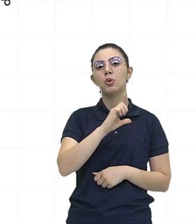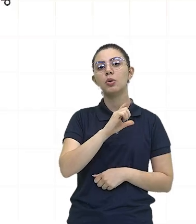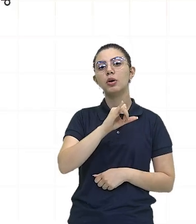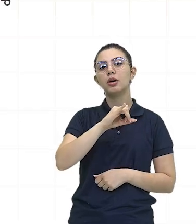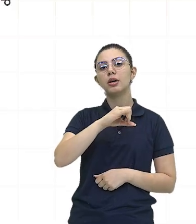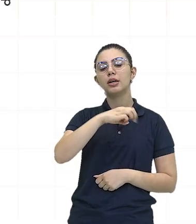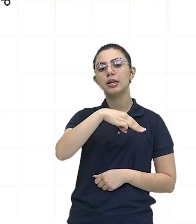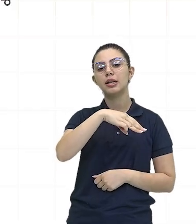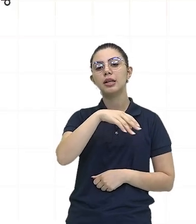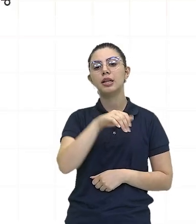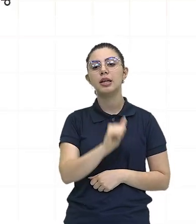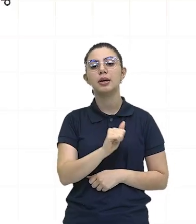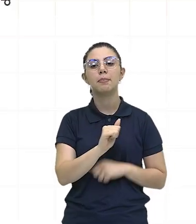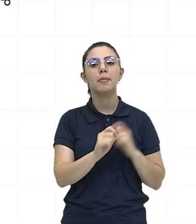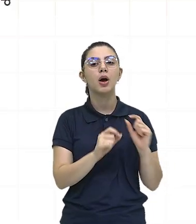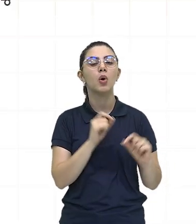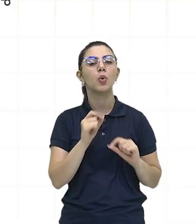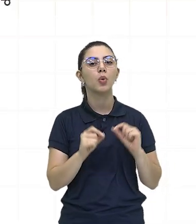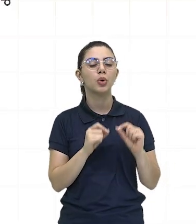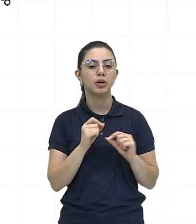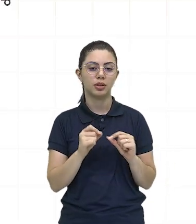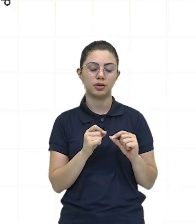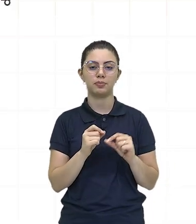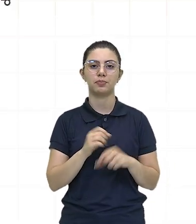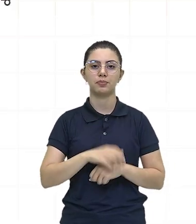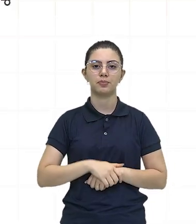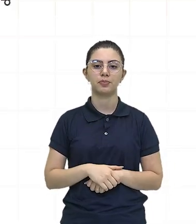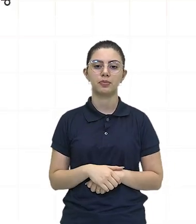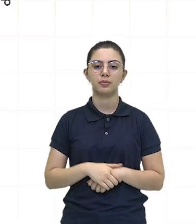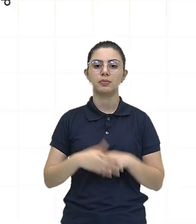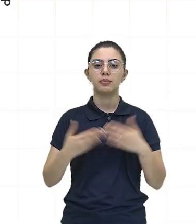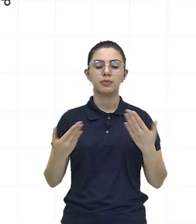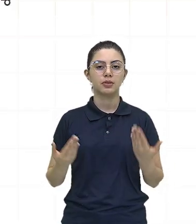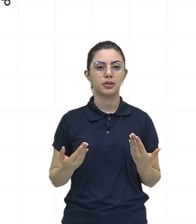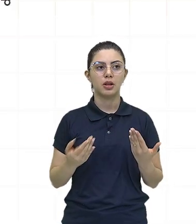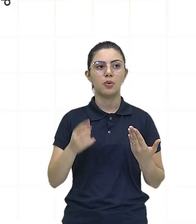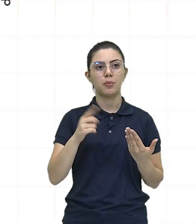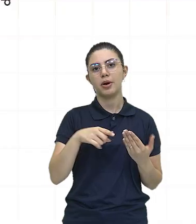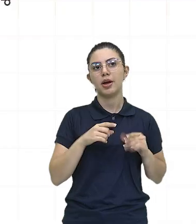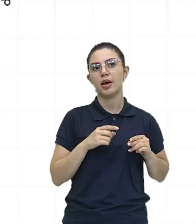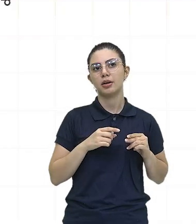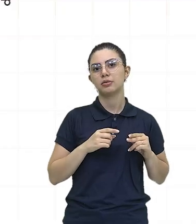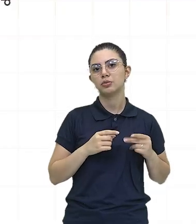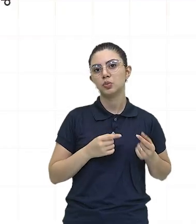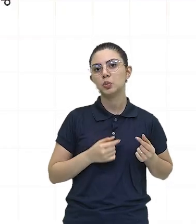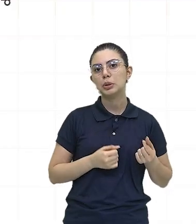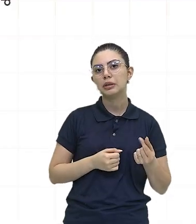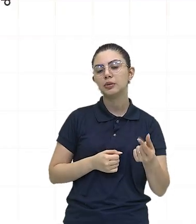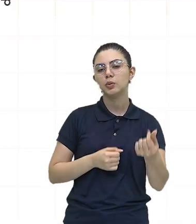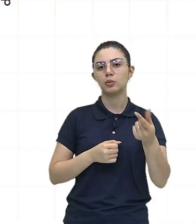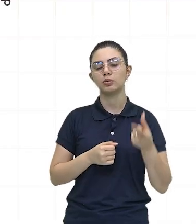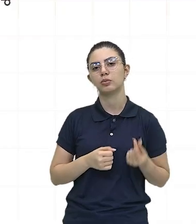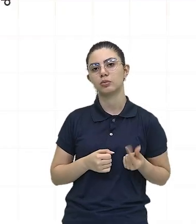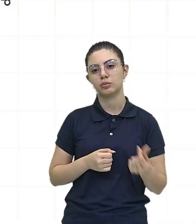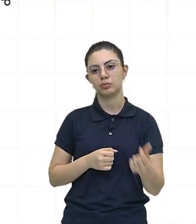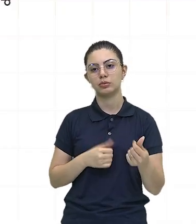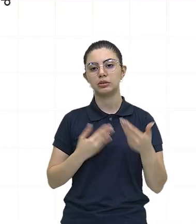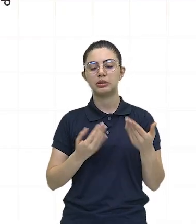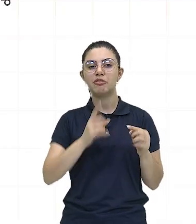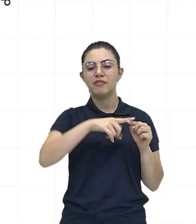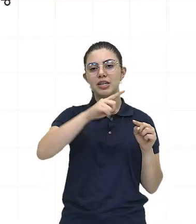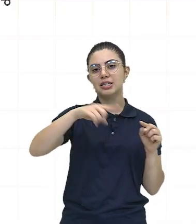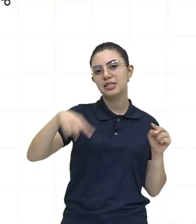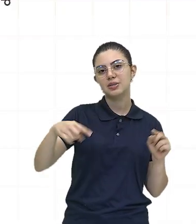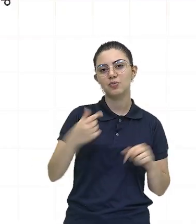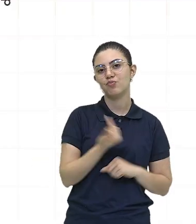corresponde, né, a um comportamento mais duradouro da atmosfera. Então, o clima ele não é